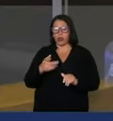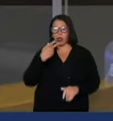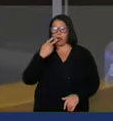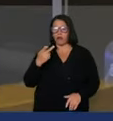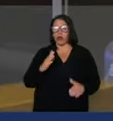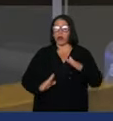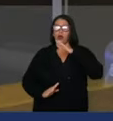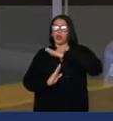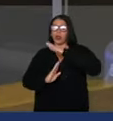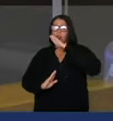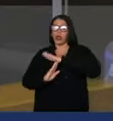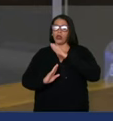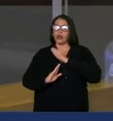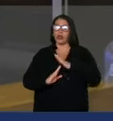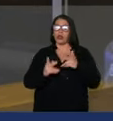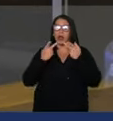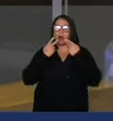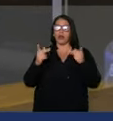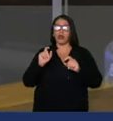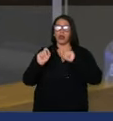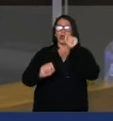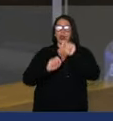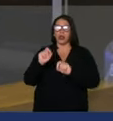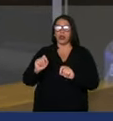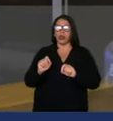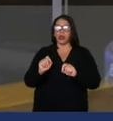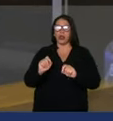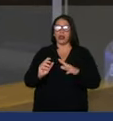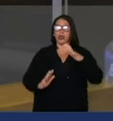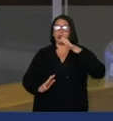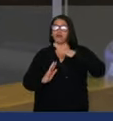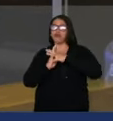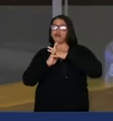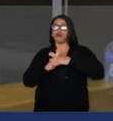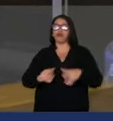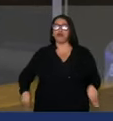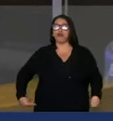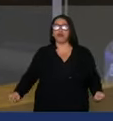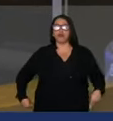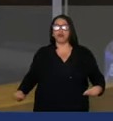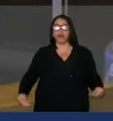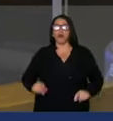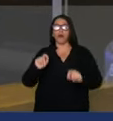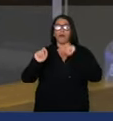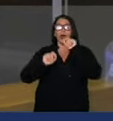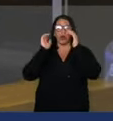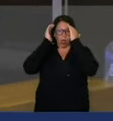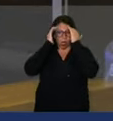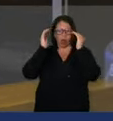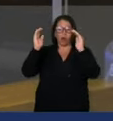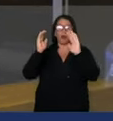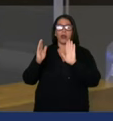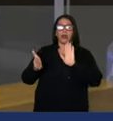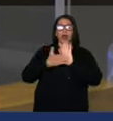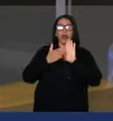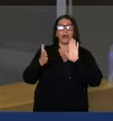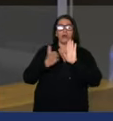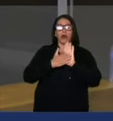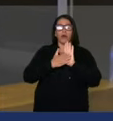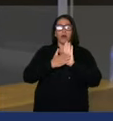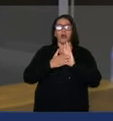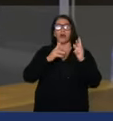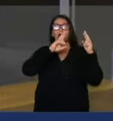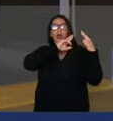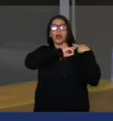gastos, dizendo que quer furar o teto de gastos para cumprir as suas promessas irresponsáveis